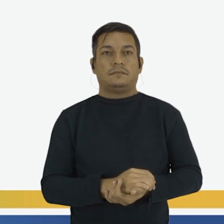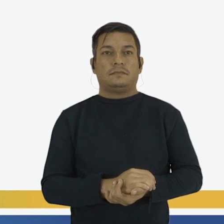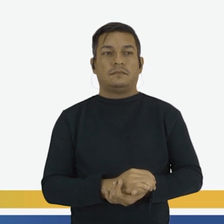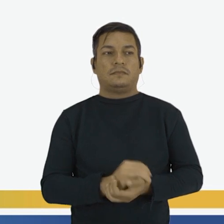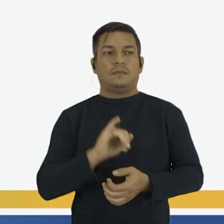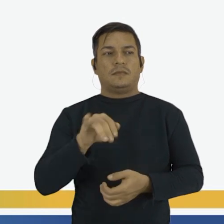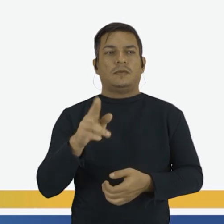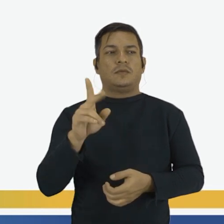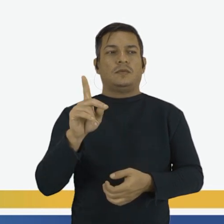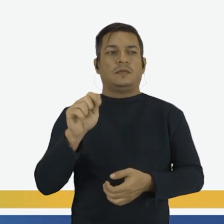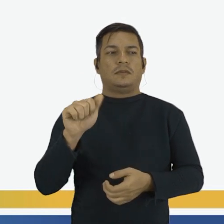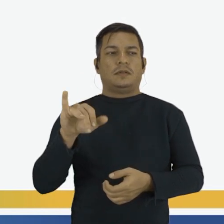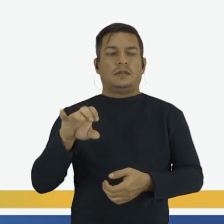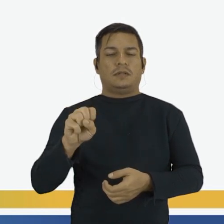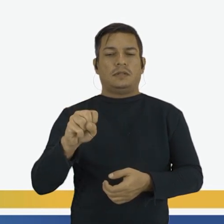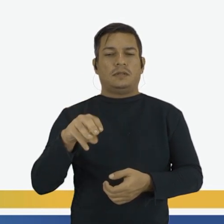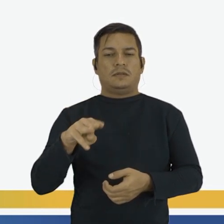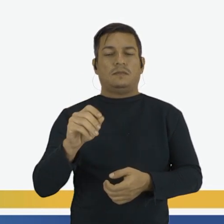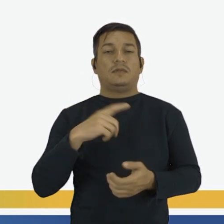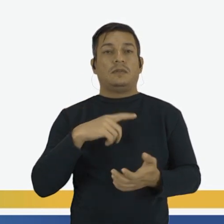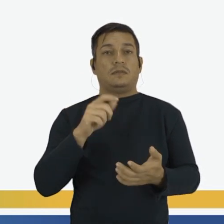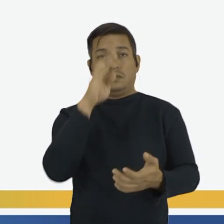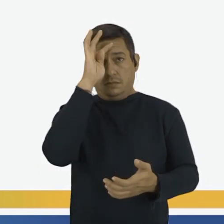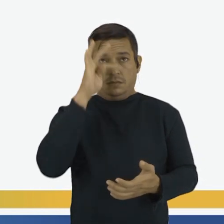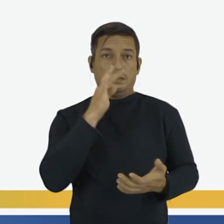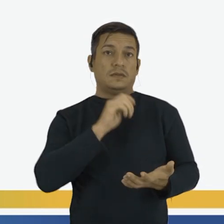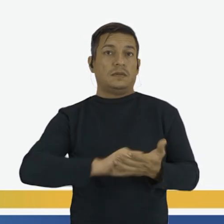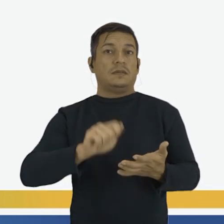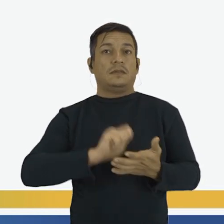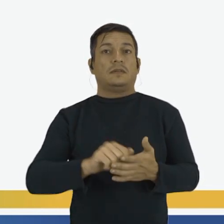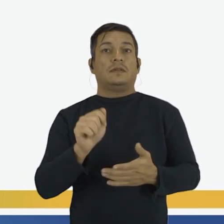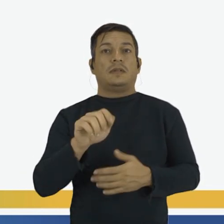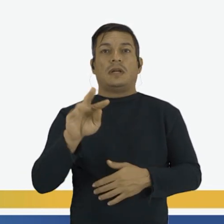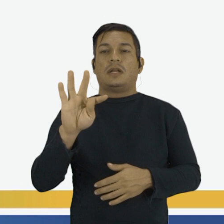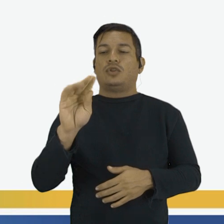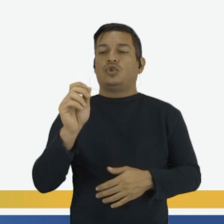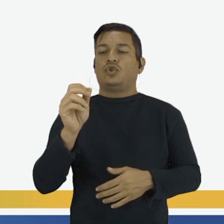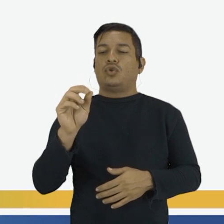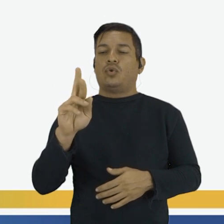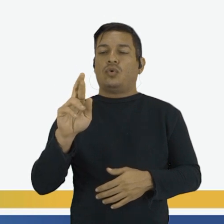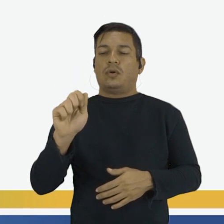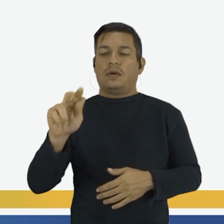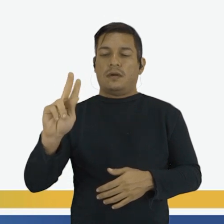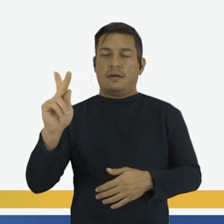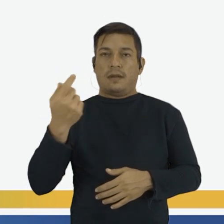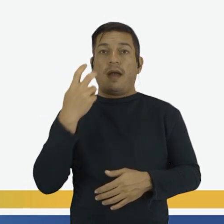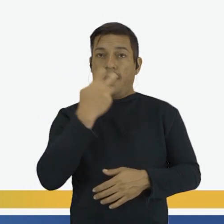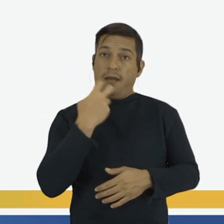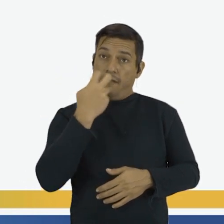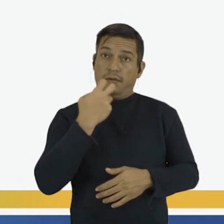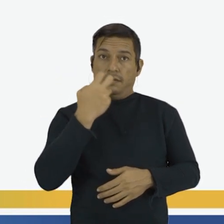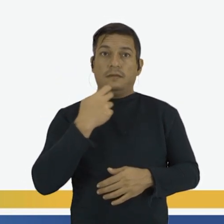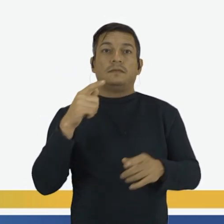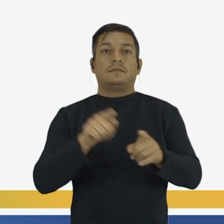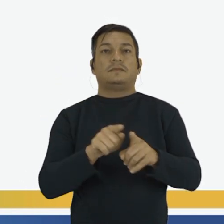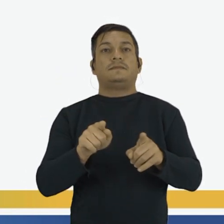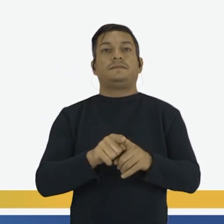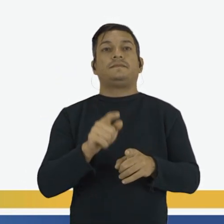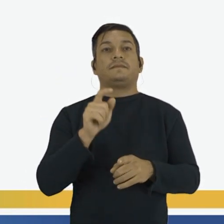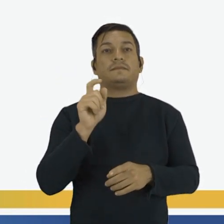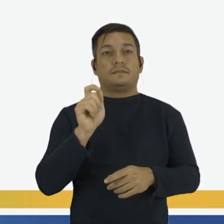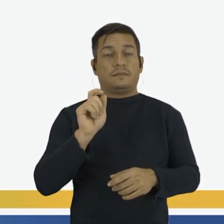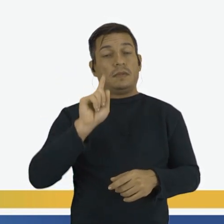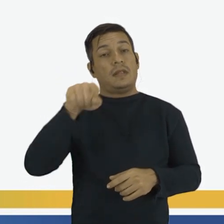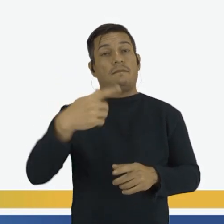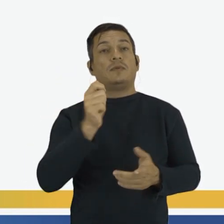O judaísmo tem uma tradição escrita, a Torá. É uma tradição oral e uma tradição